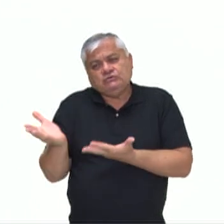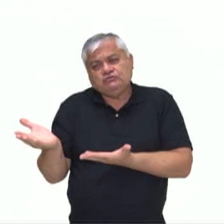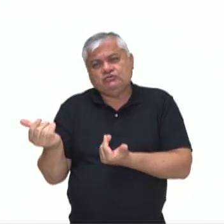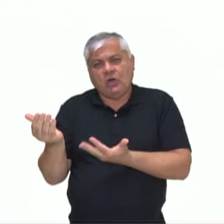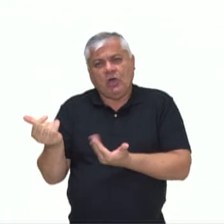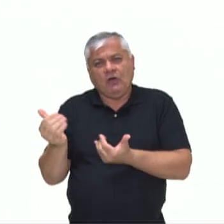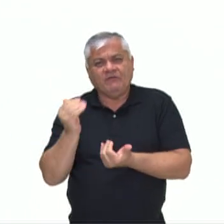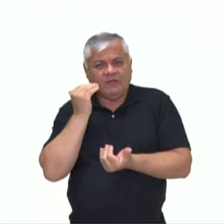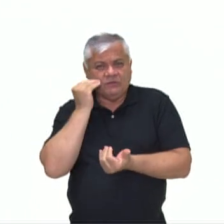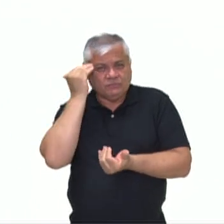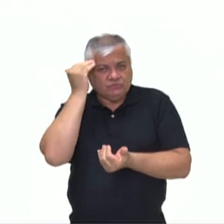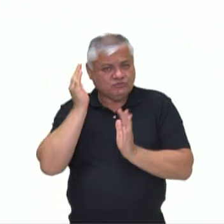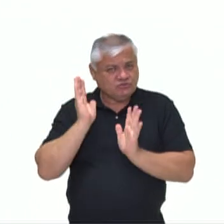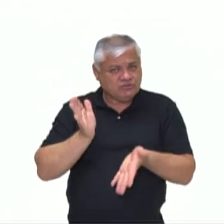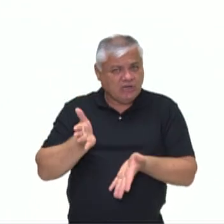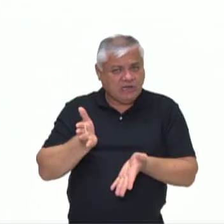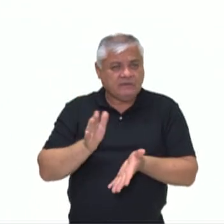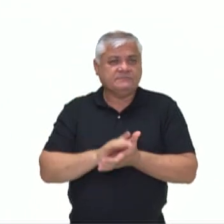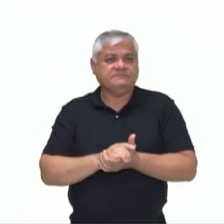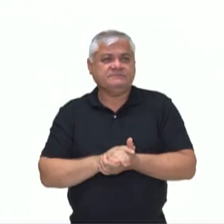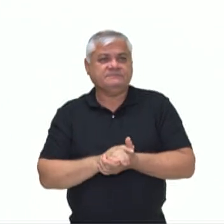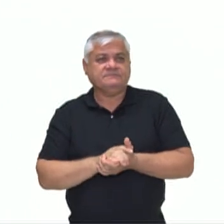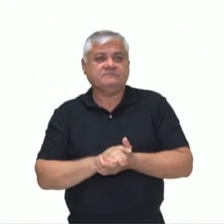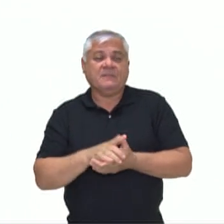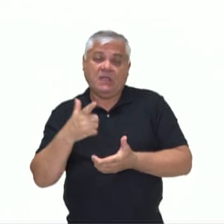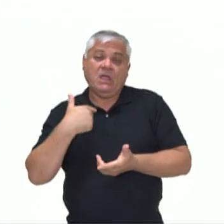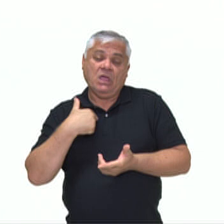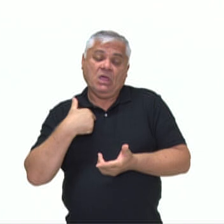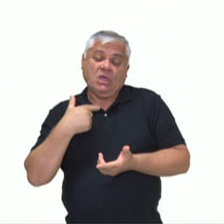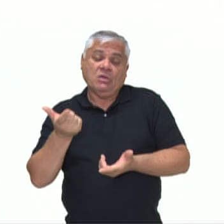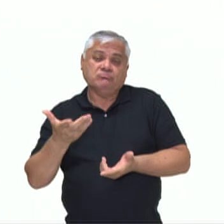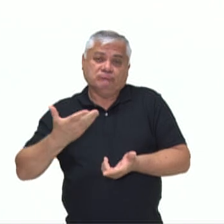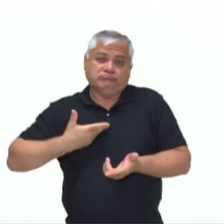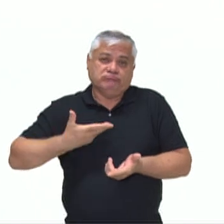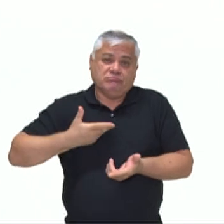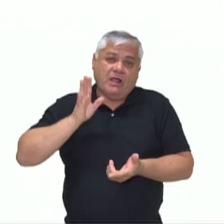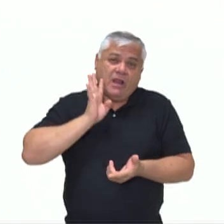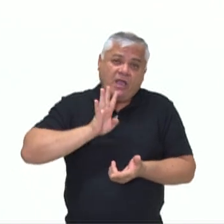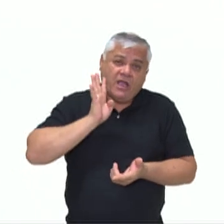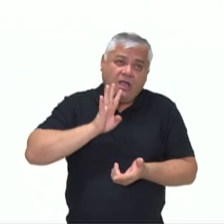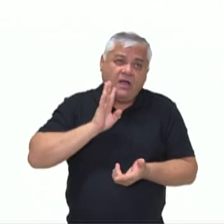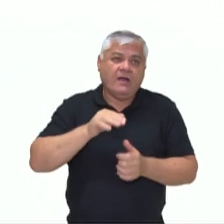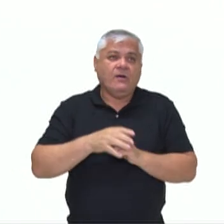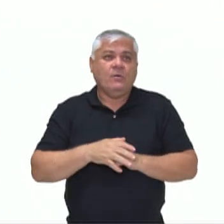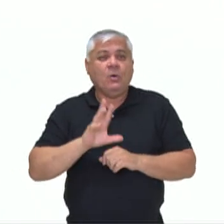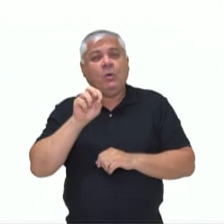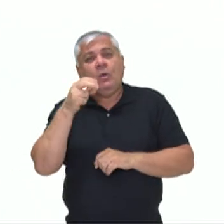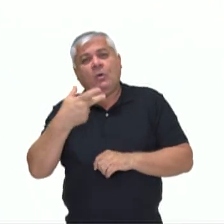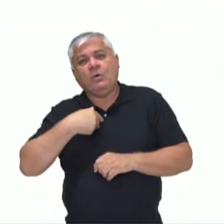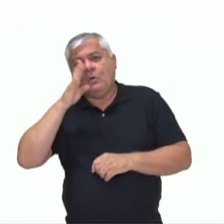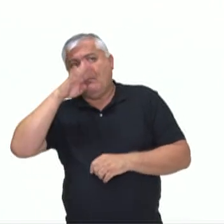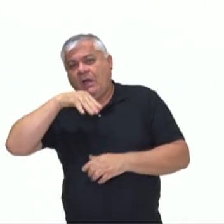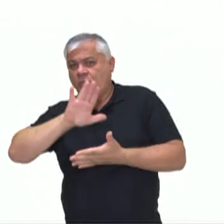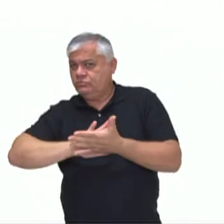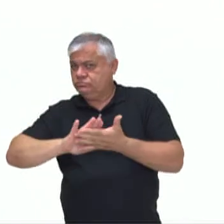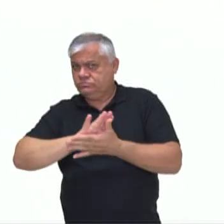jovem adolescente? I will be friendly, eu serei amigável. I will not to be mean, eu não serei